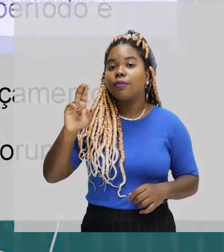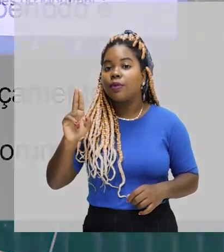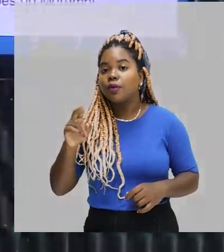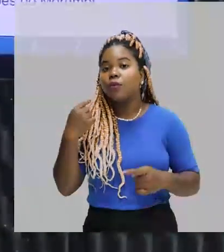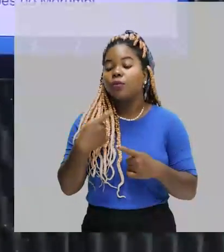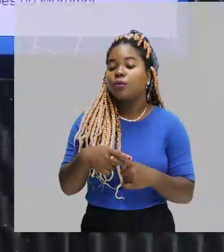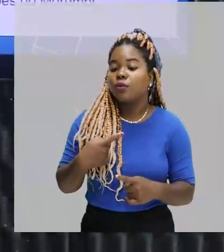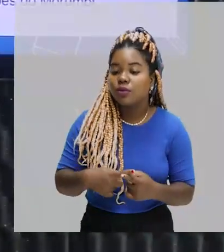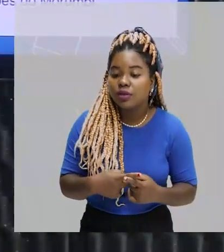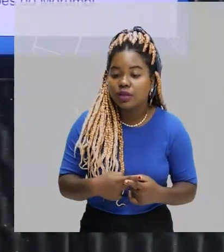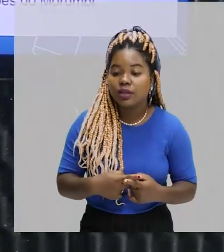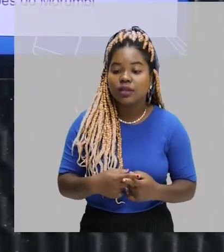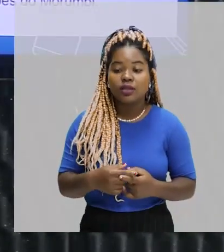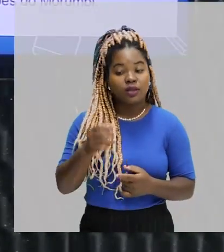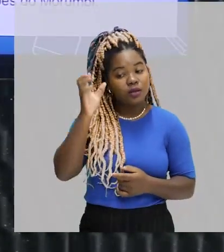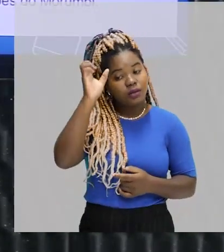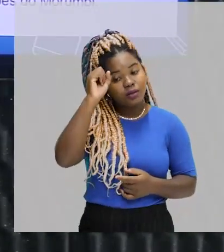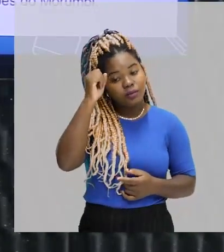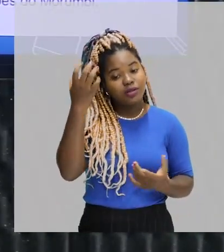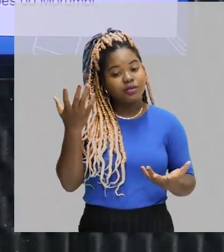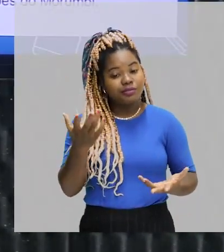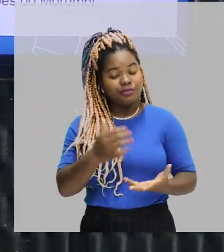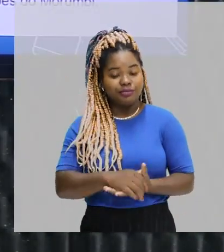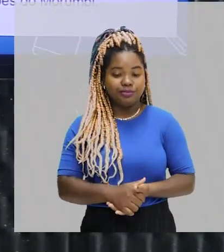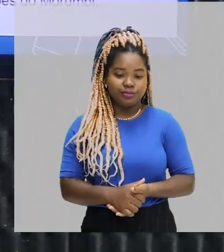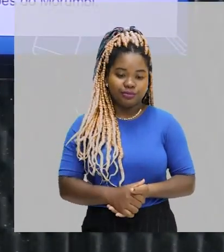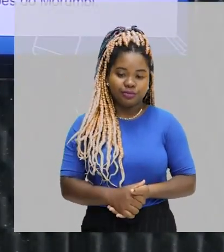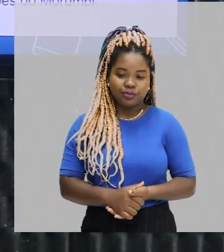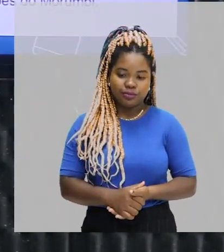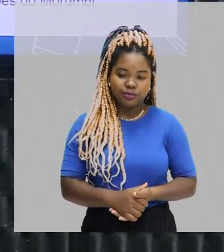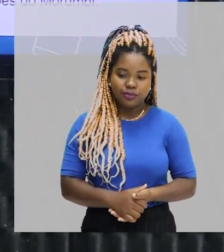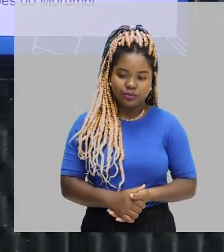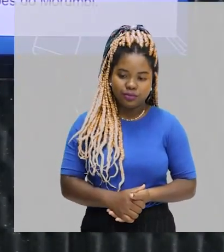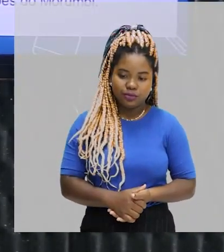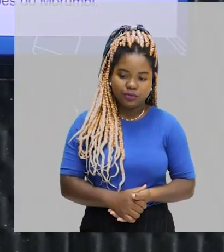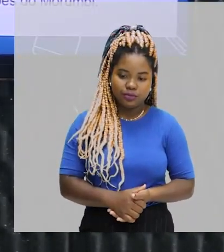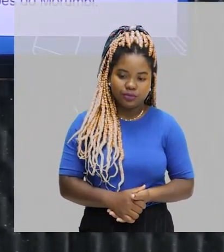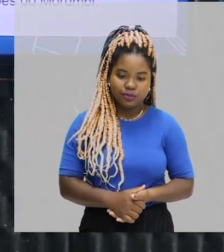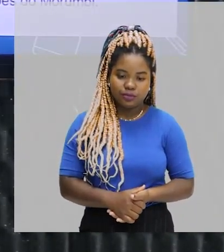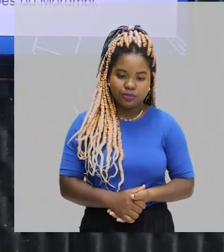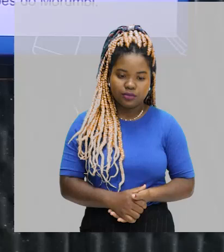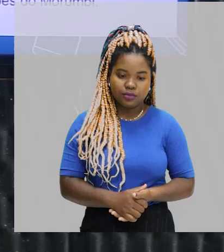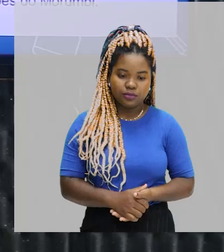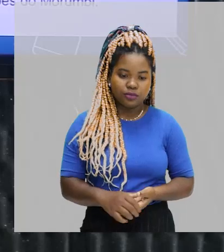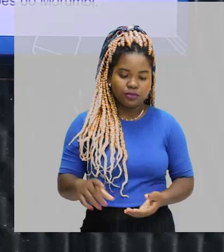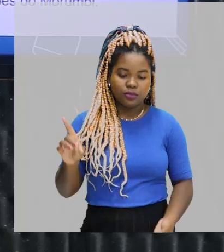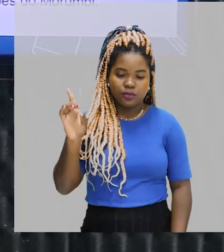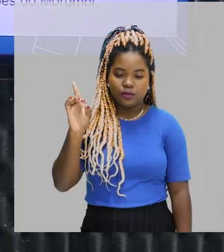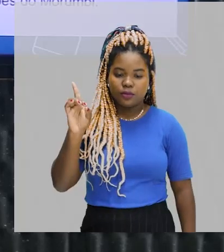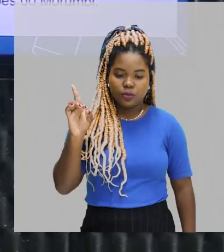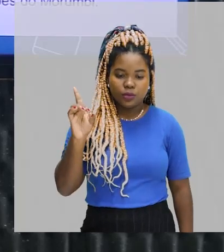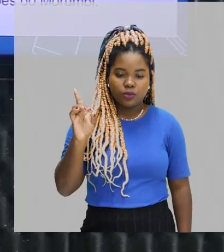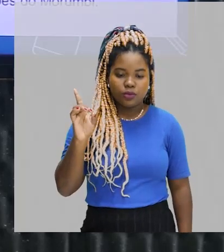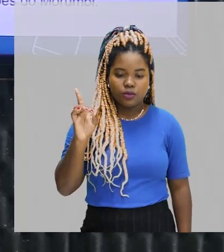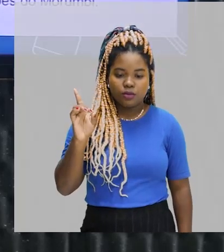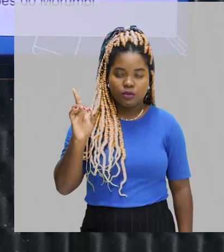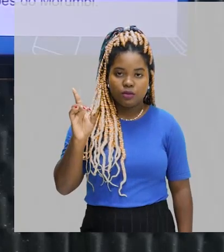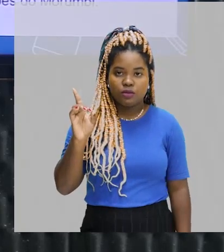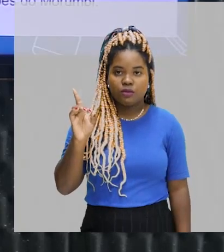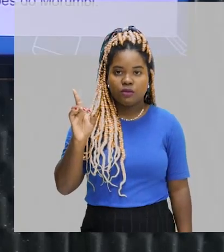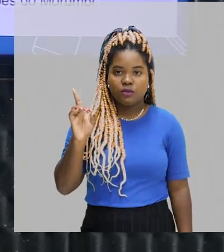a lidar com a língua. Então, tem muita coisa engraçada. Eu lembrei aqui quando eu vi o verbo caber, tá? Empresário